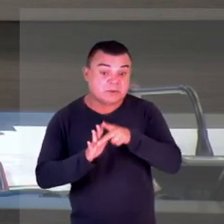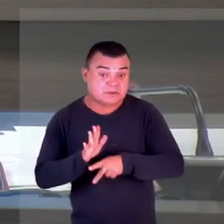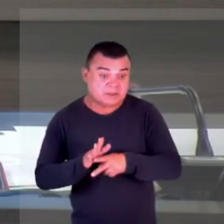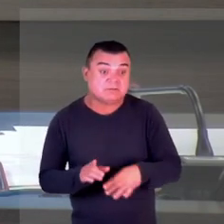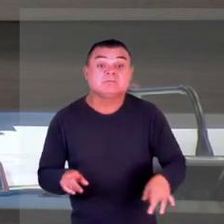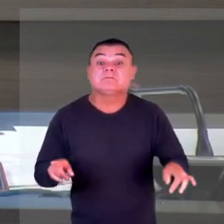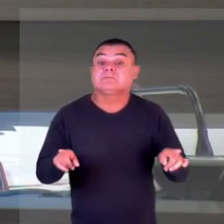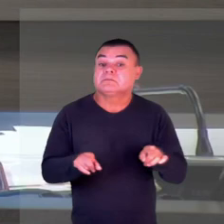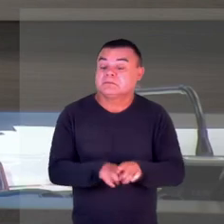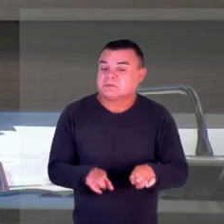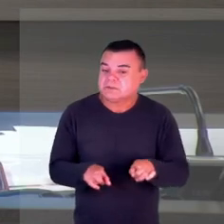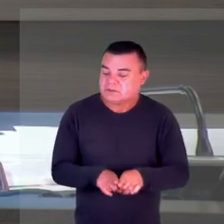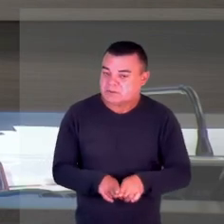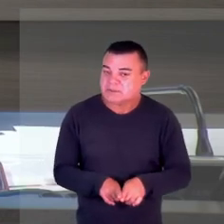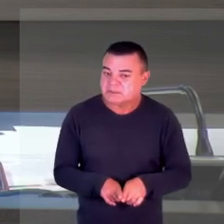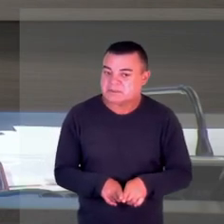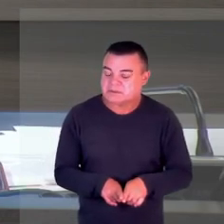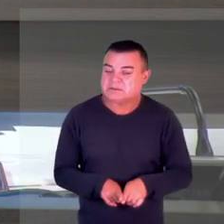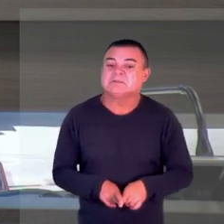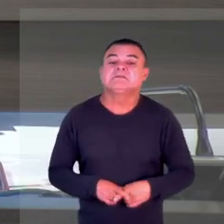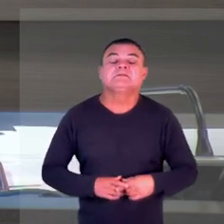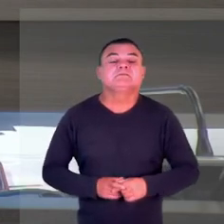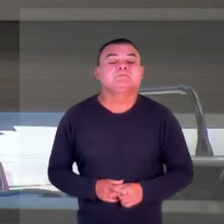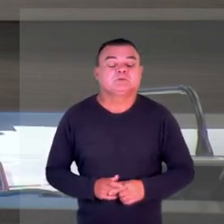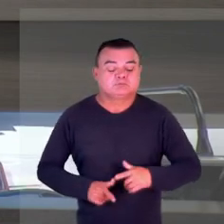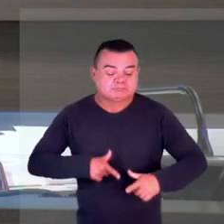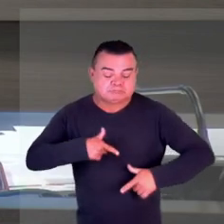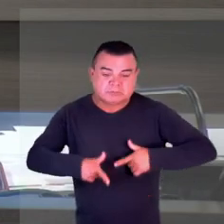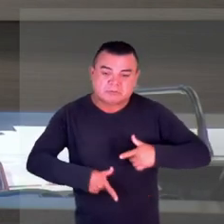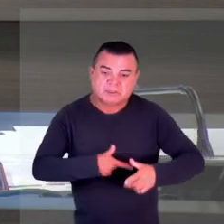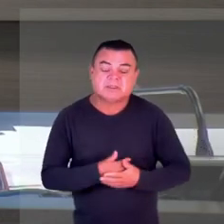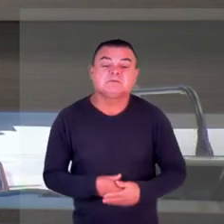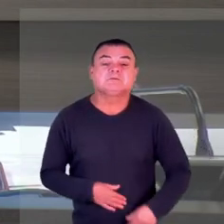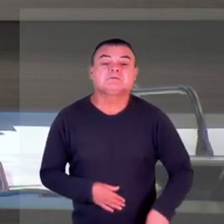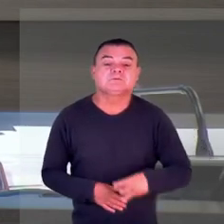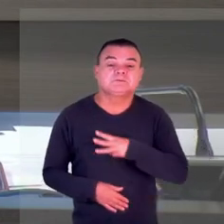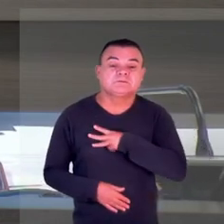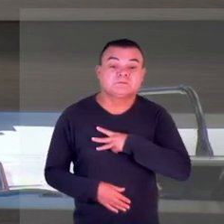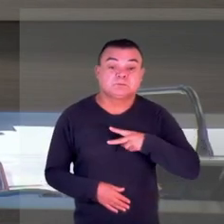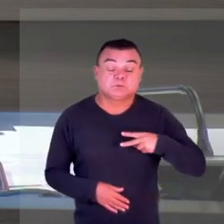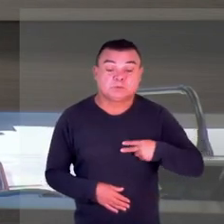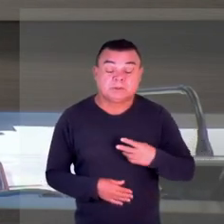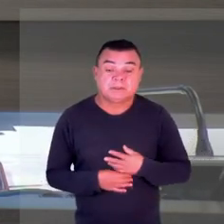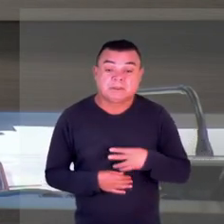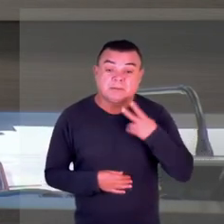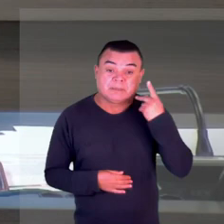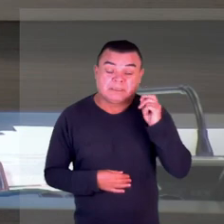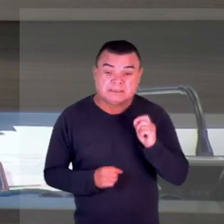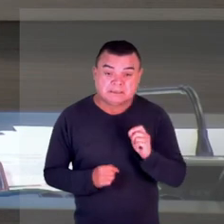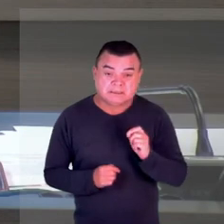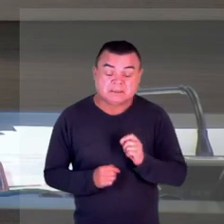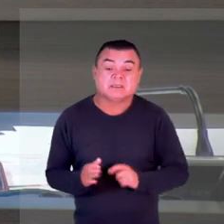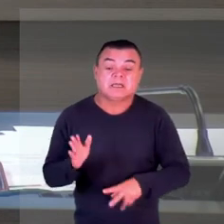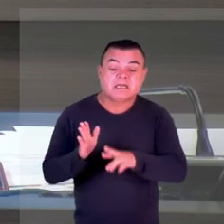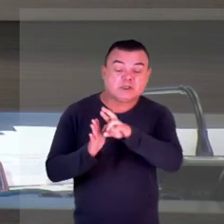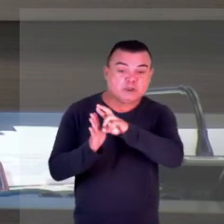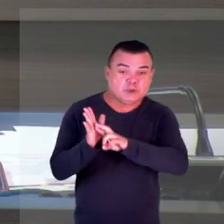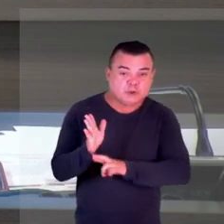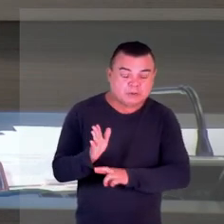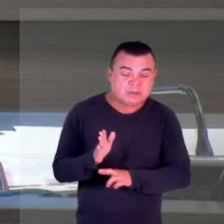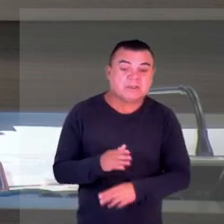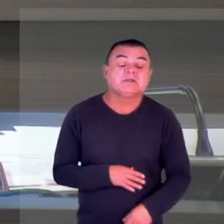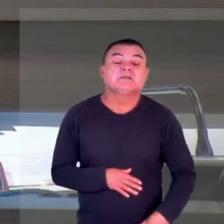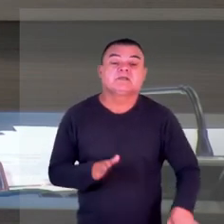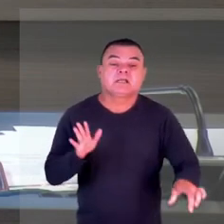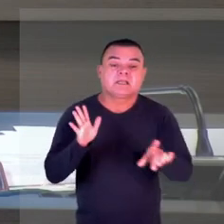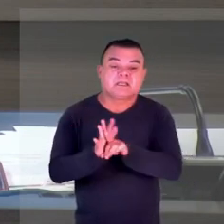também a atuação do ministério público para que a norma da lei do pinai